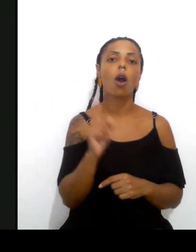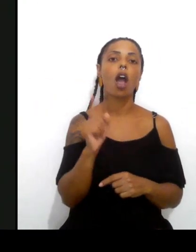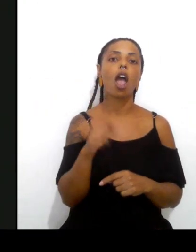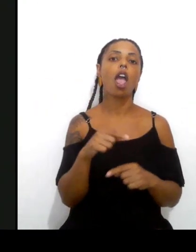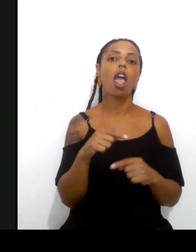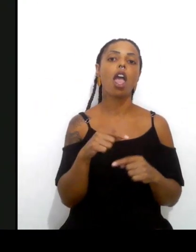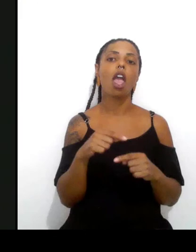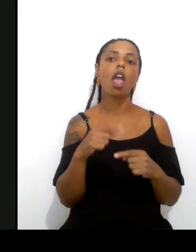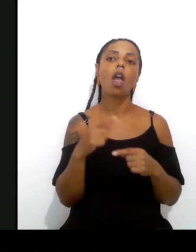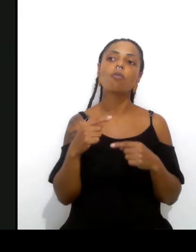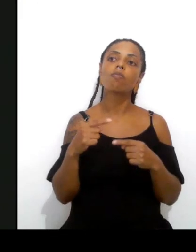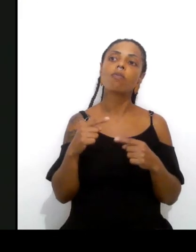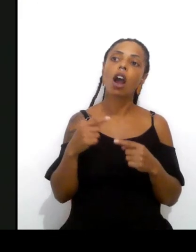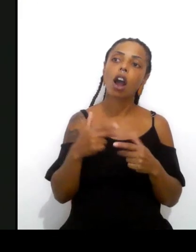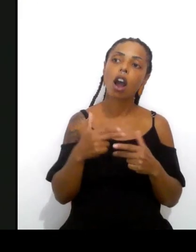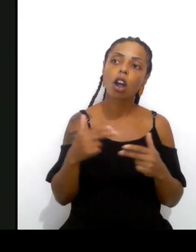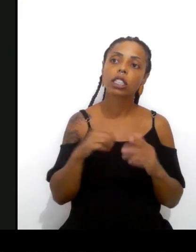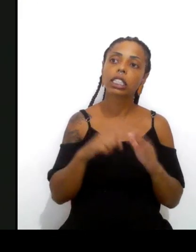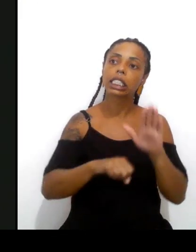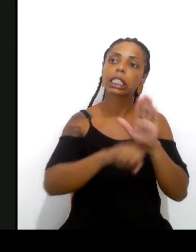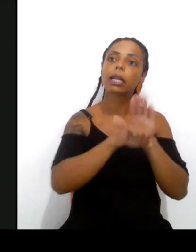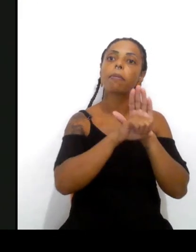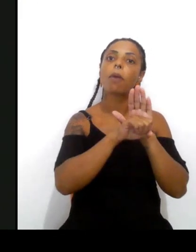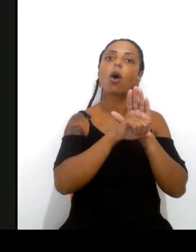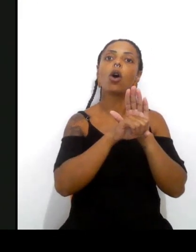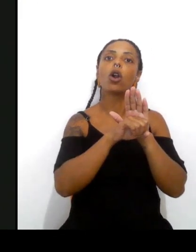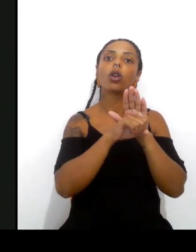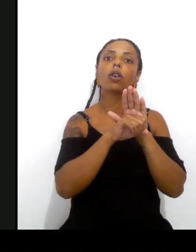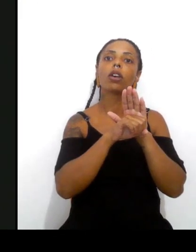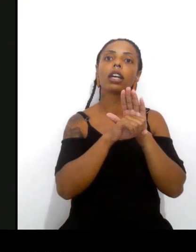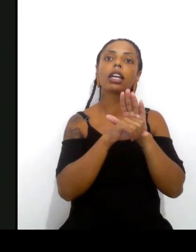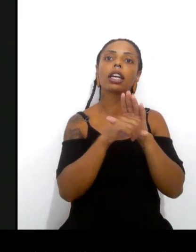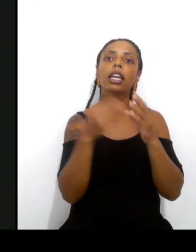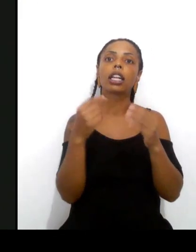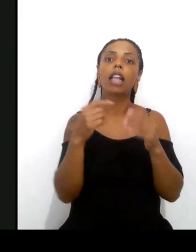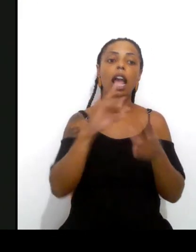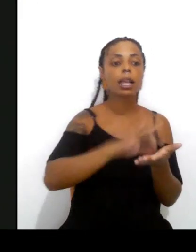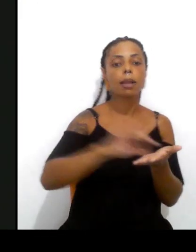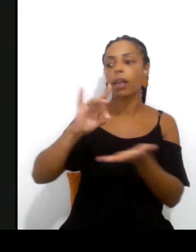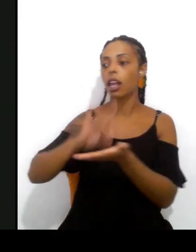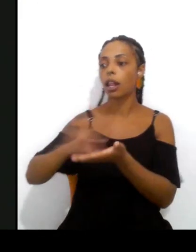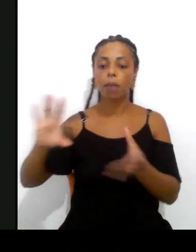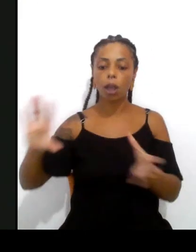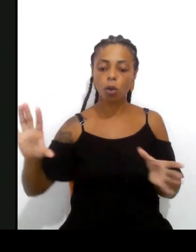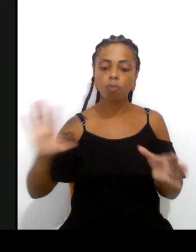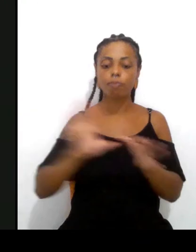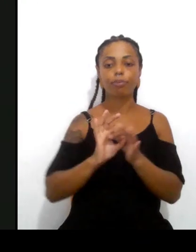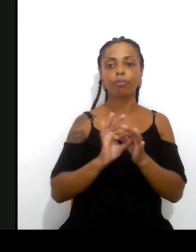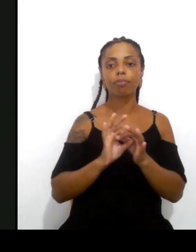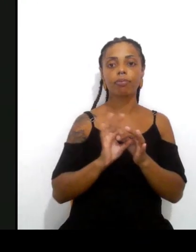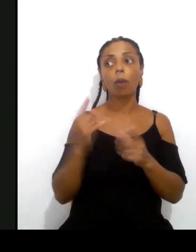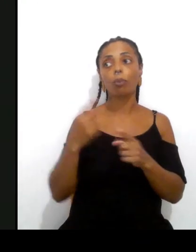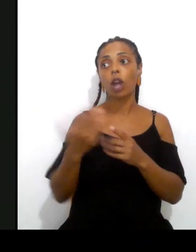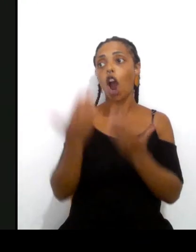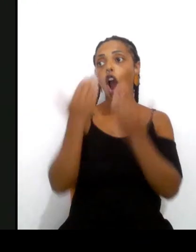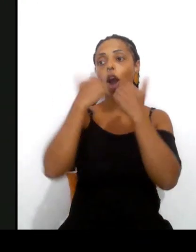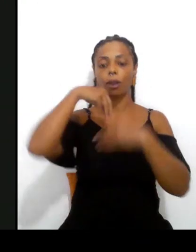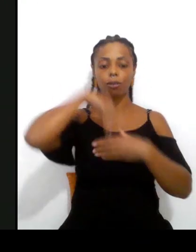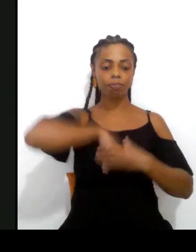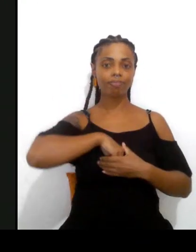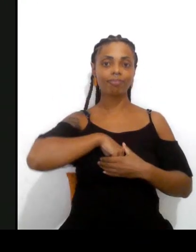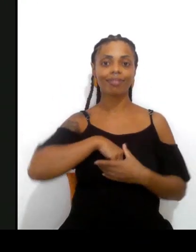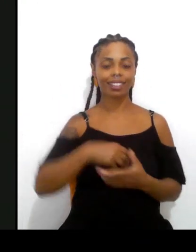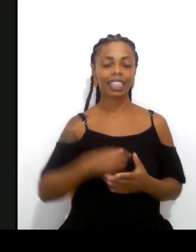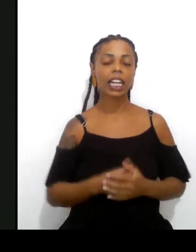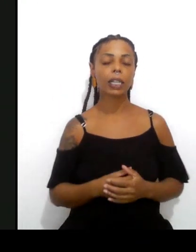que juntava definitivamente dois inimigos no ensaio de mantém